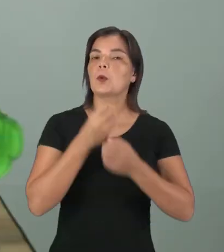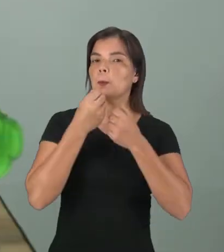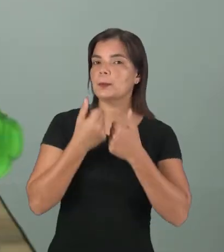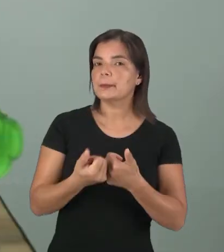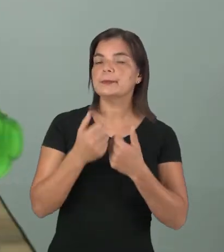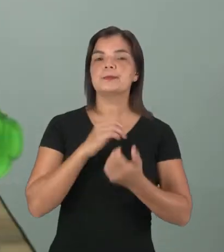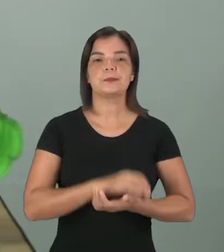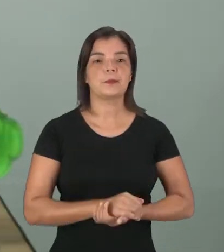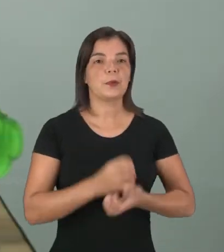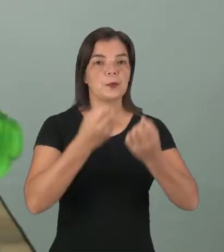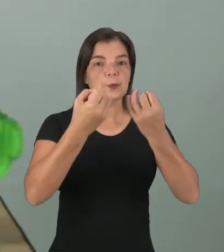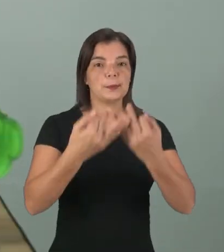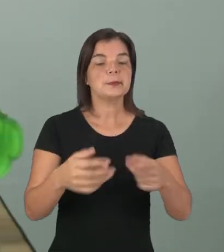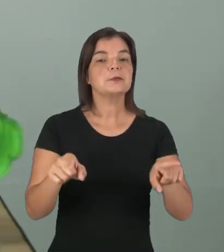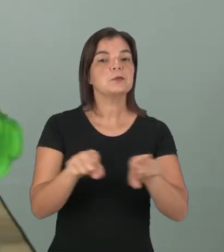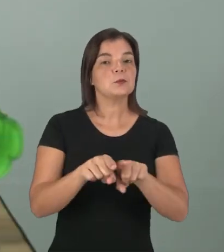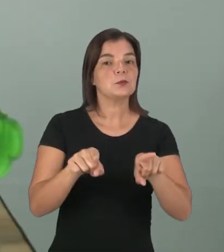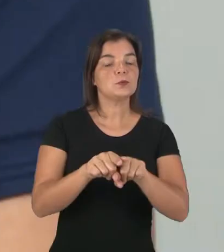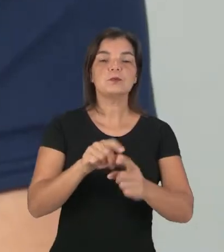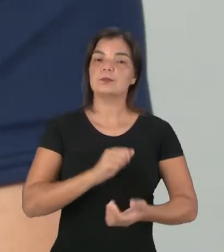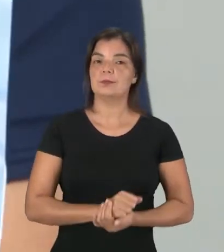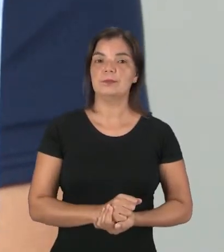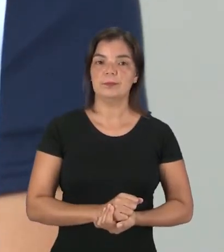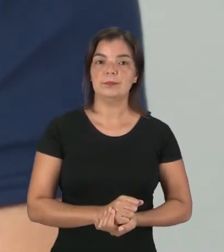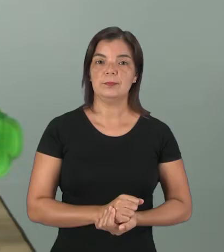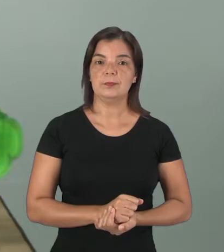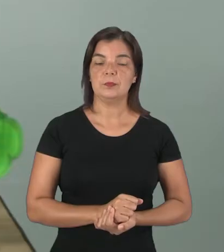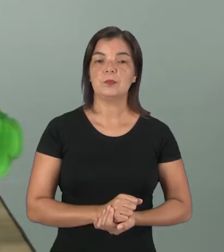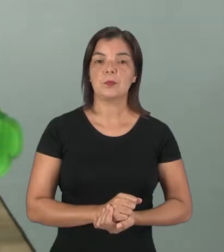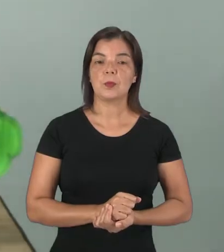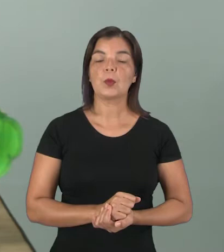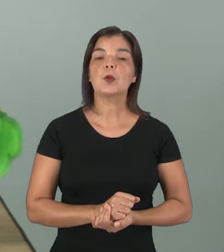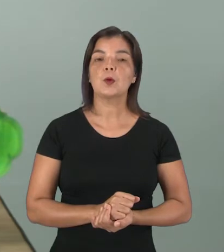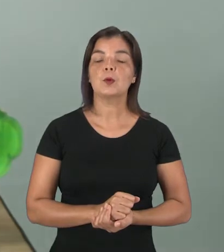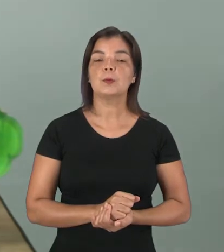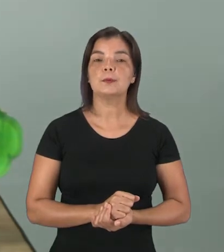Muito bem, estamos falando aqui do boto